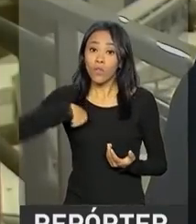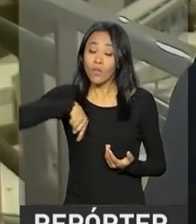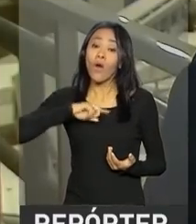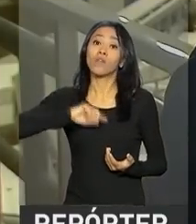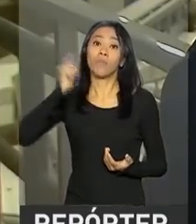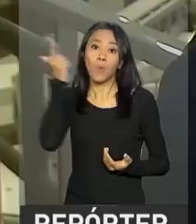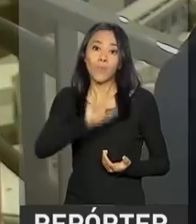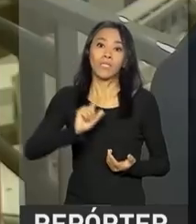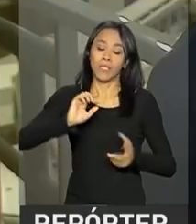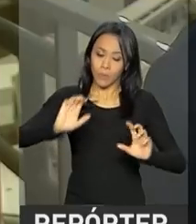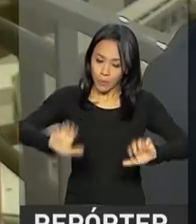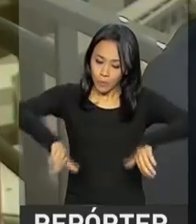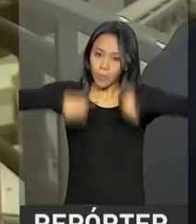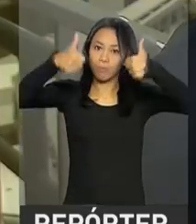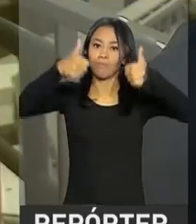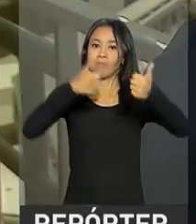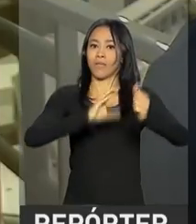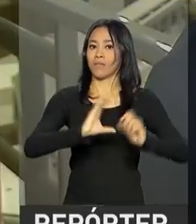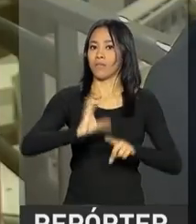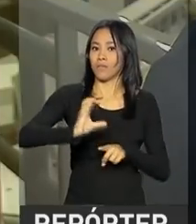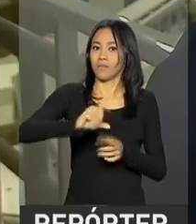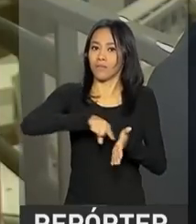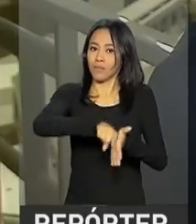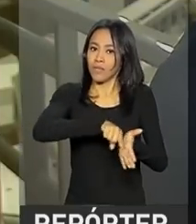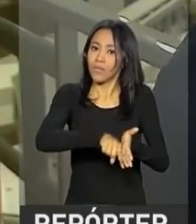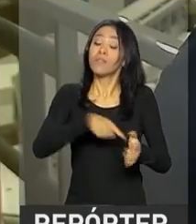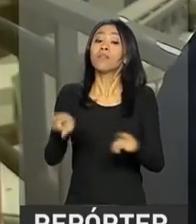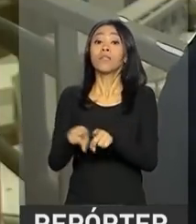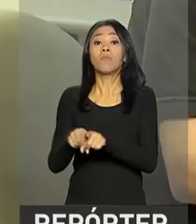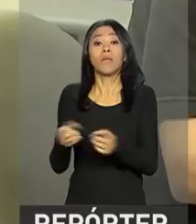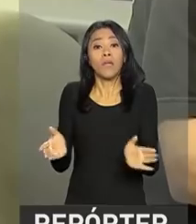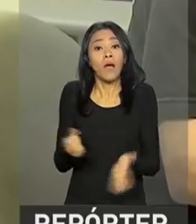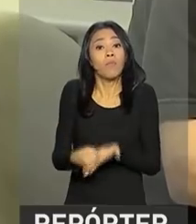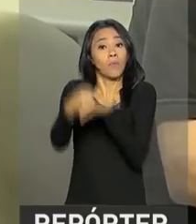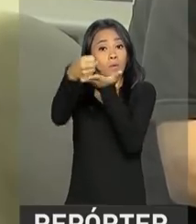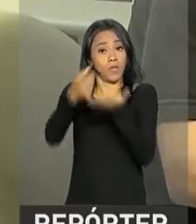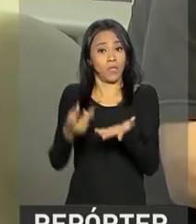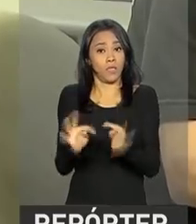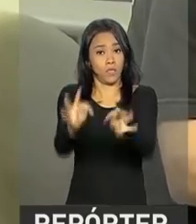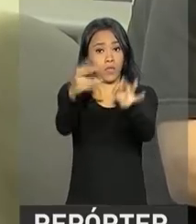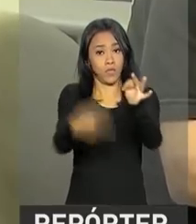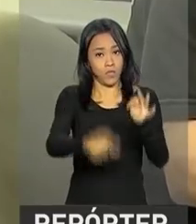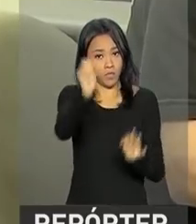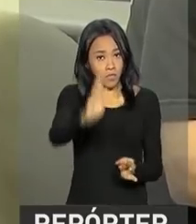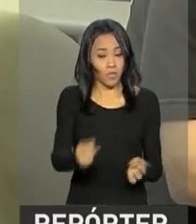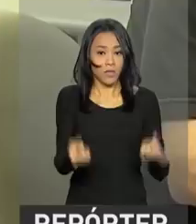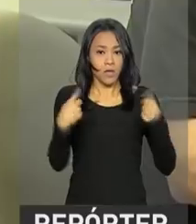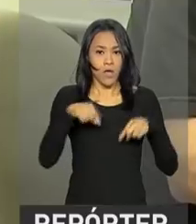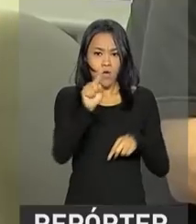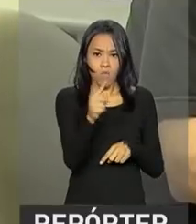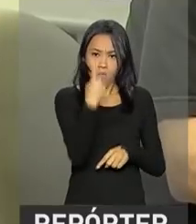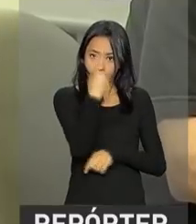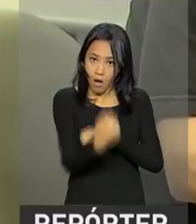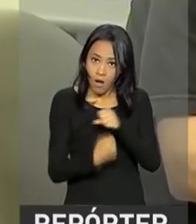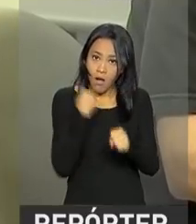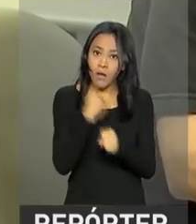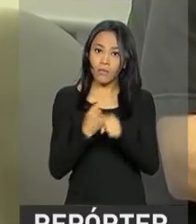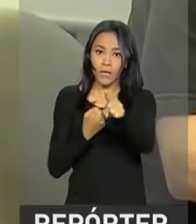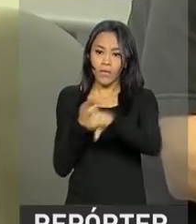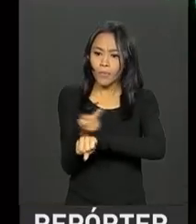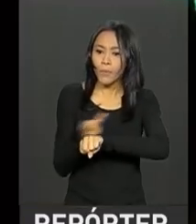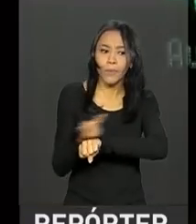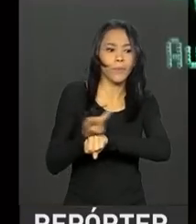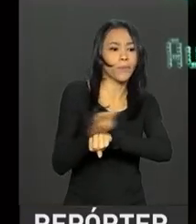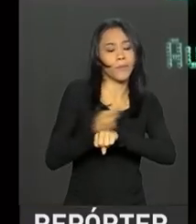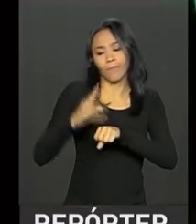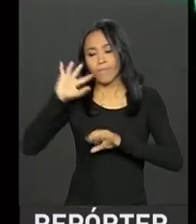para a ciência, mas nós estamos trazendo ganhos tecnológicos de desenvolvimento da indústria nacional. Há um ano, esse pesquisador busca soluções para facilitar